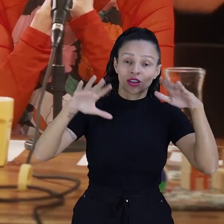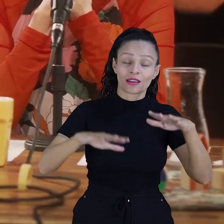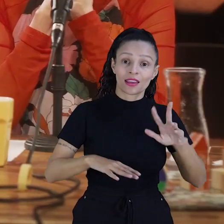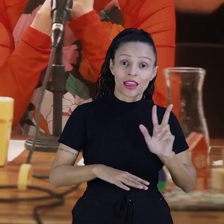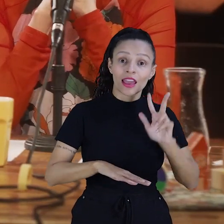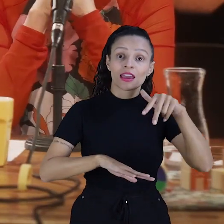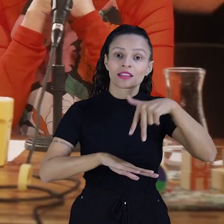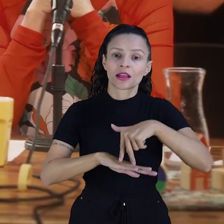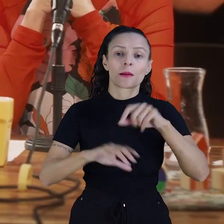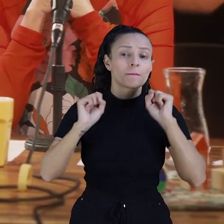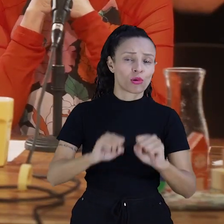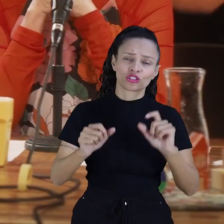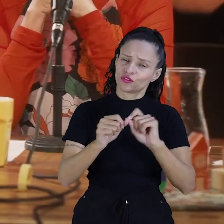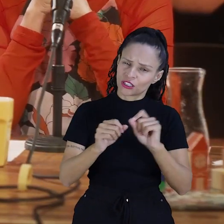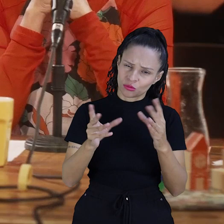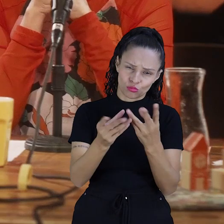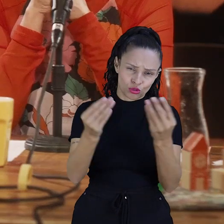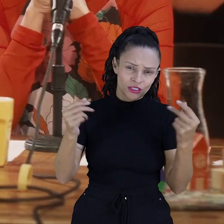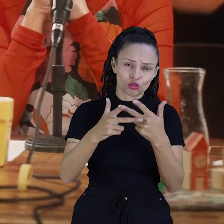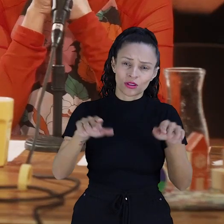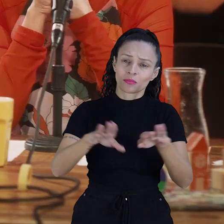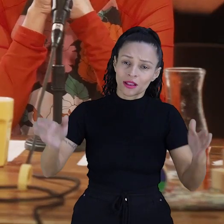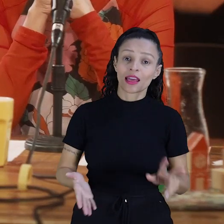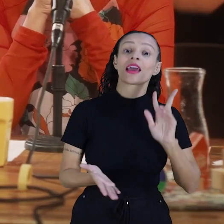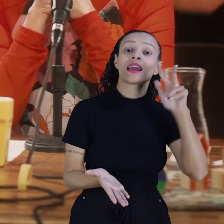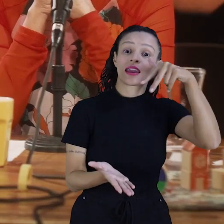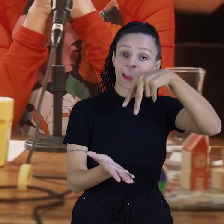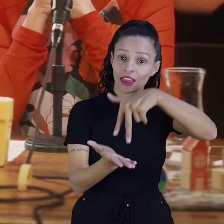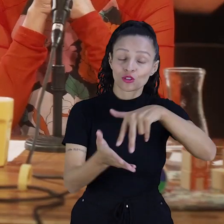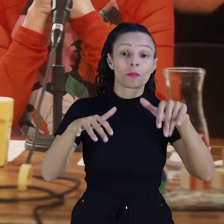né? A gente entra... A gente pode ter feito muitas coisas naquele palco, mas